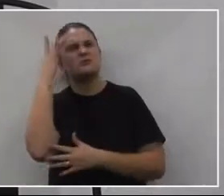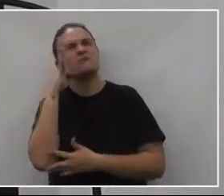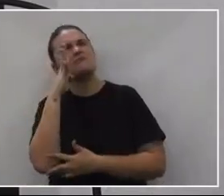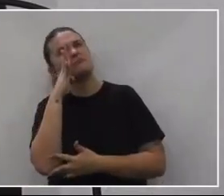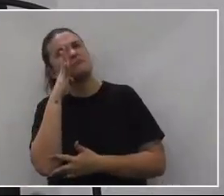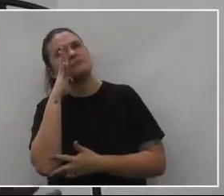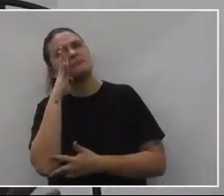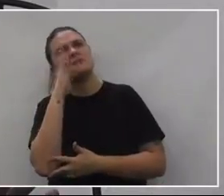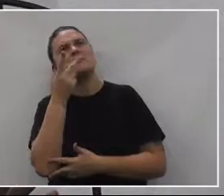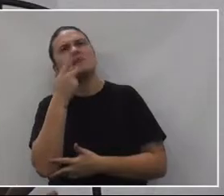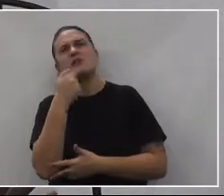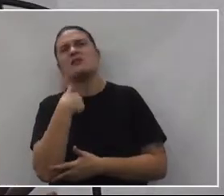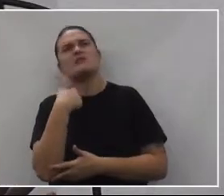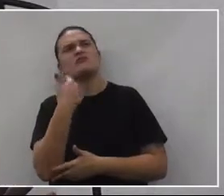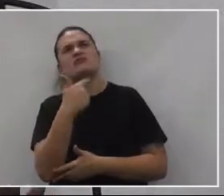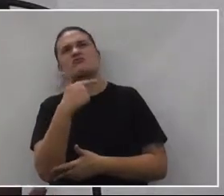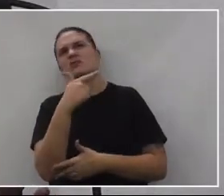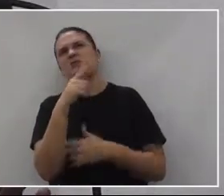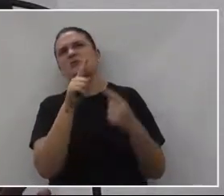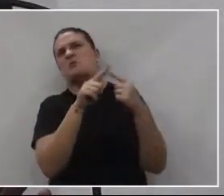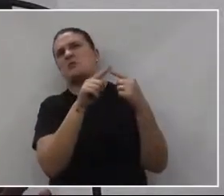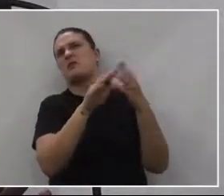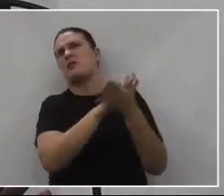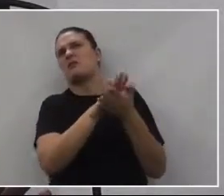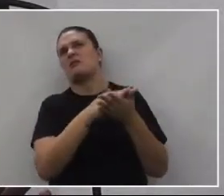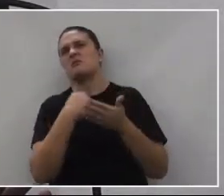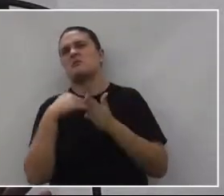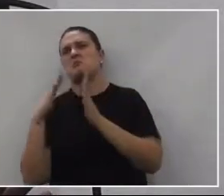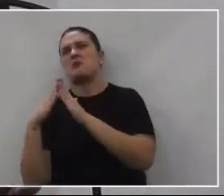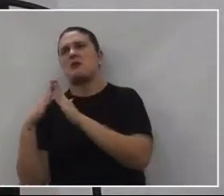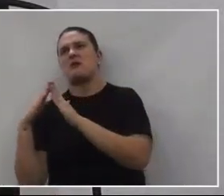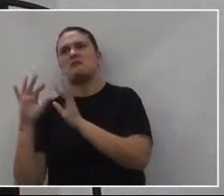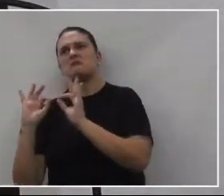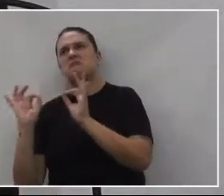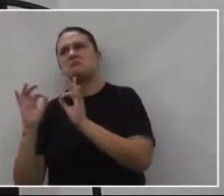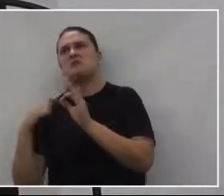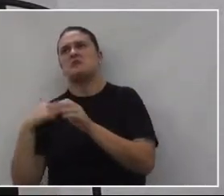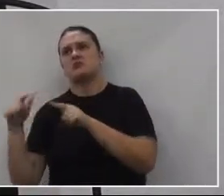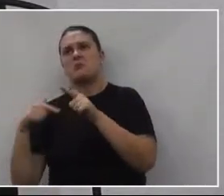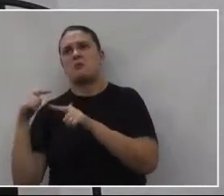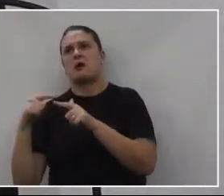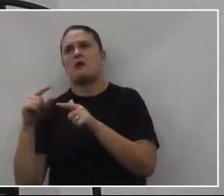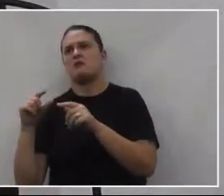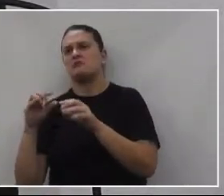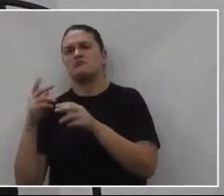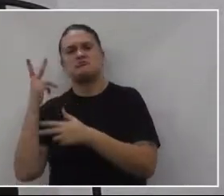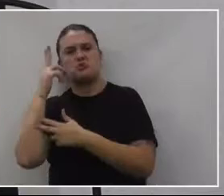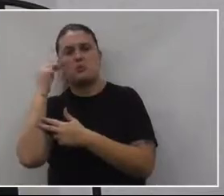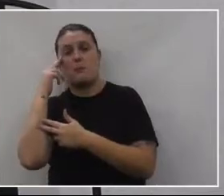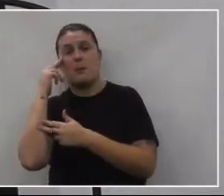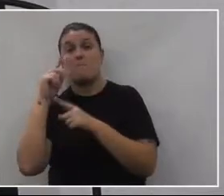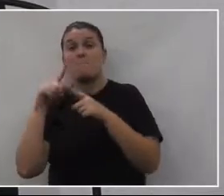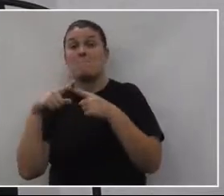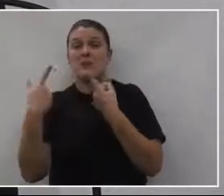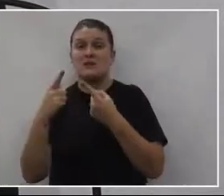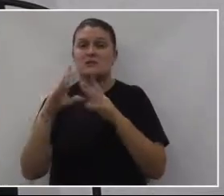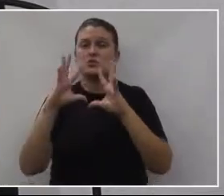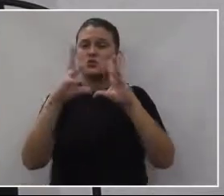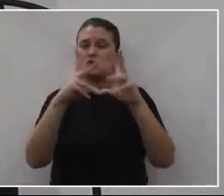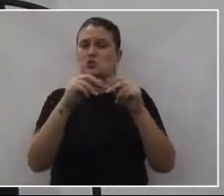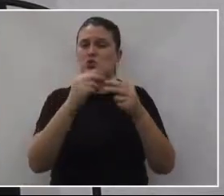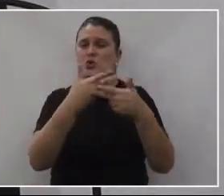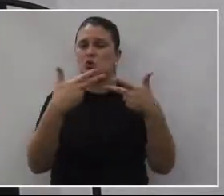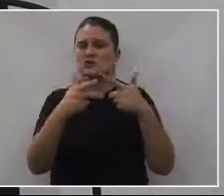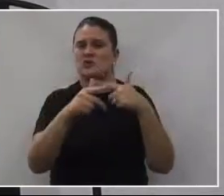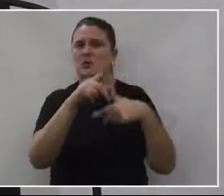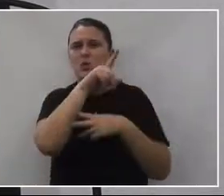lá e fala, eu não tenho nada a ver com isso, eu moro aqui numa boa, trabalho, produzo, mas tudo aquilo que acontece de ruim, mais ou menos diretamente,